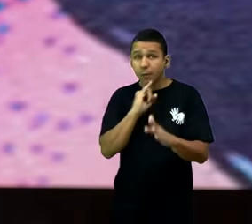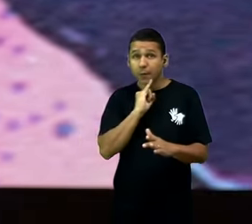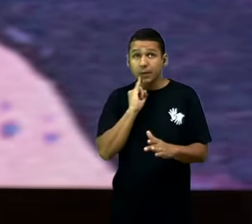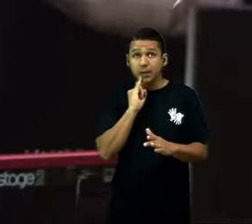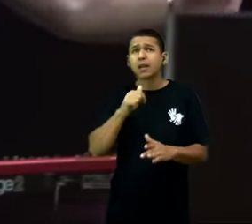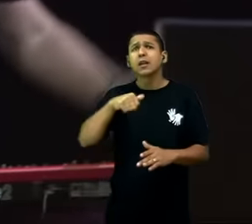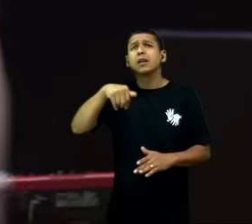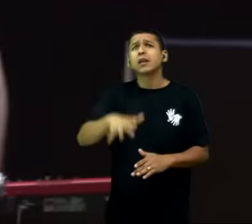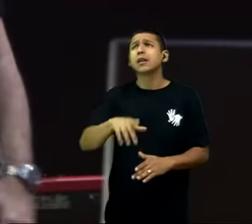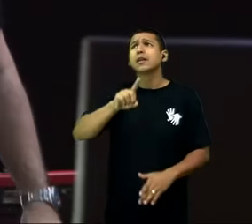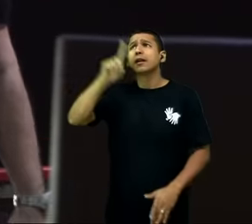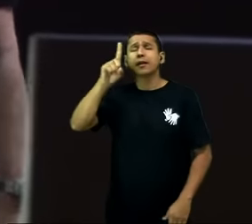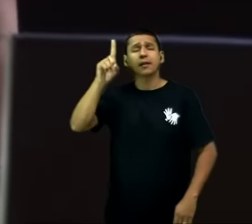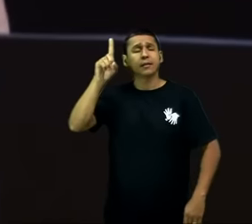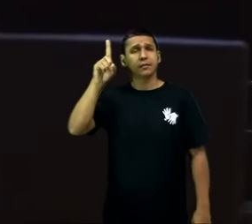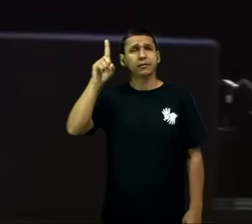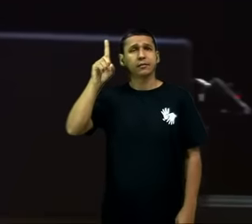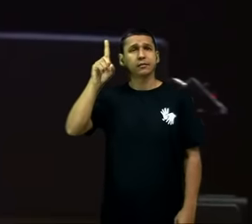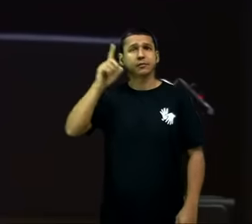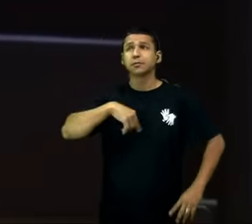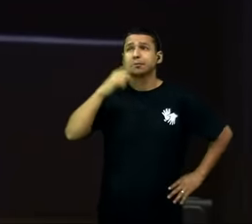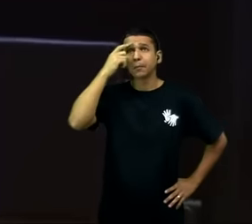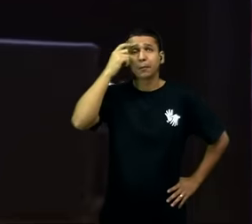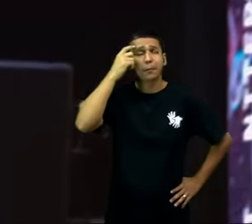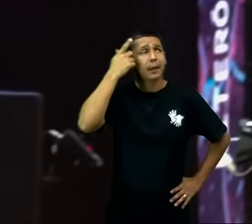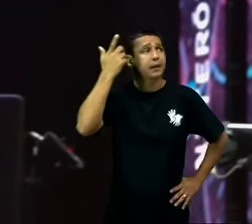Que loucura, irmão, nunca parei para pensar nisso.